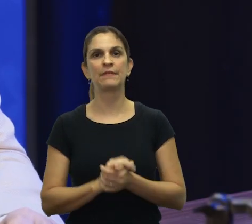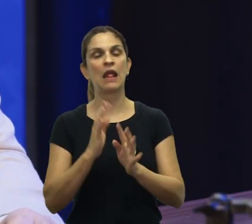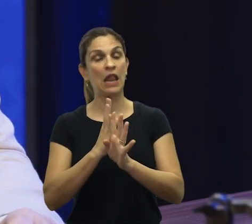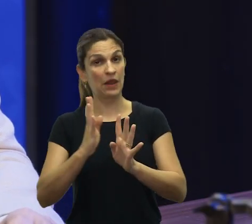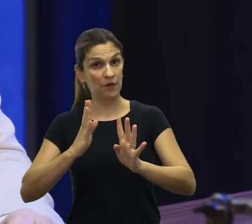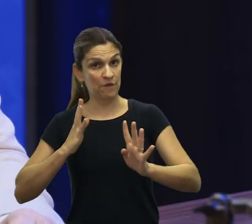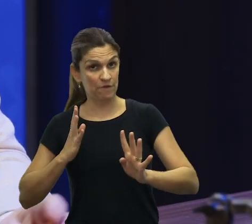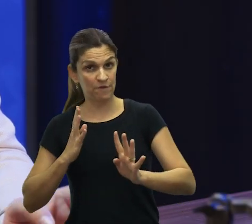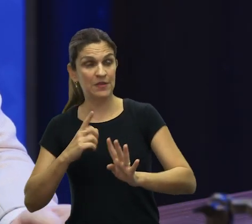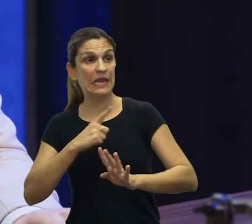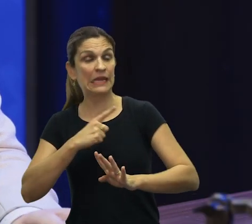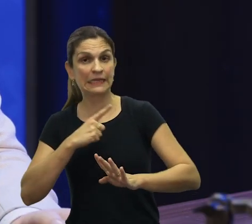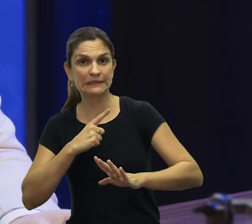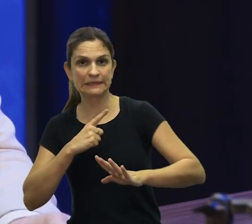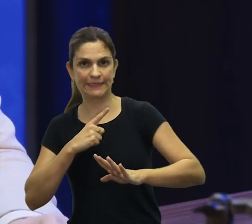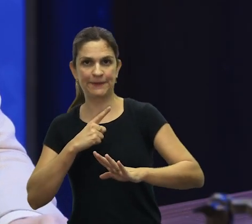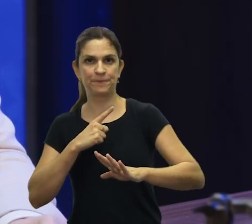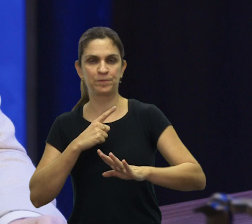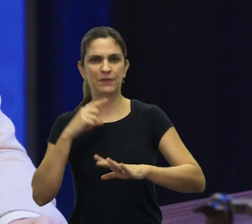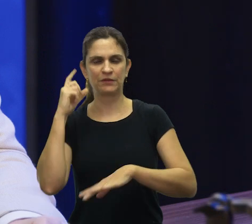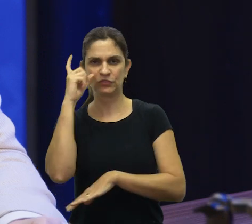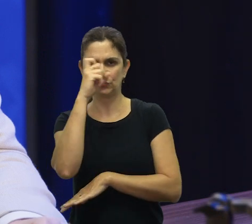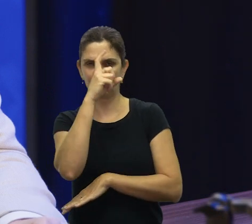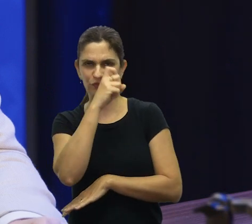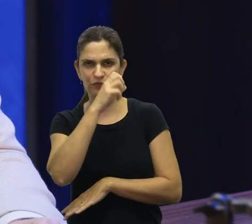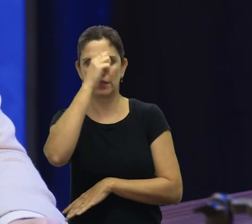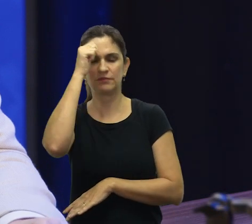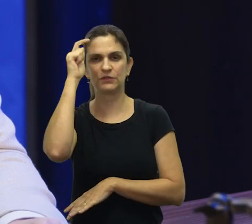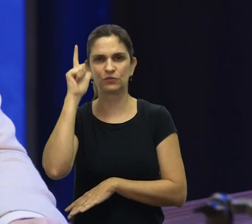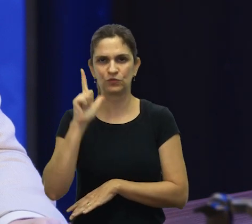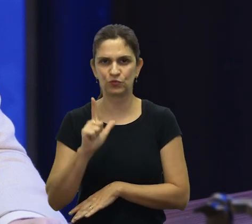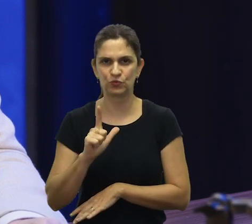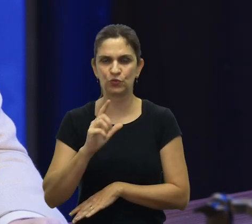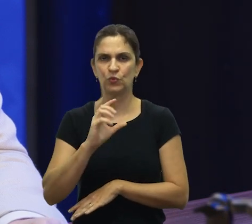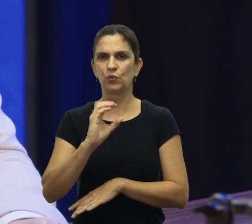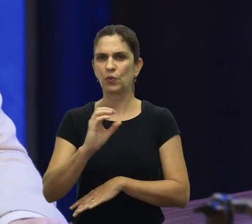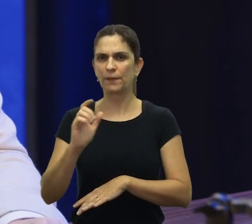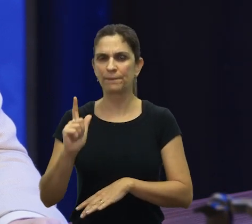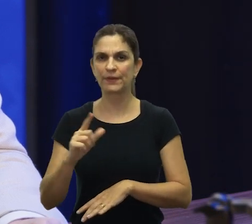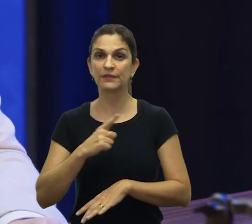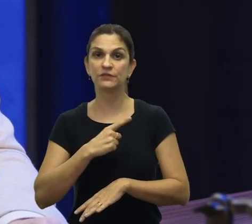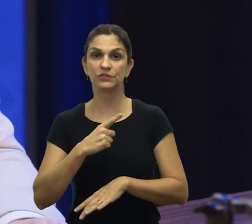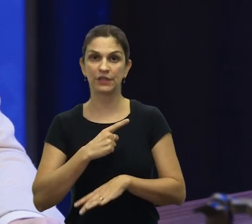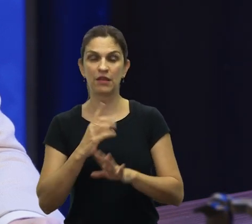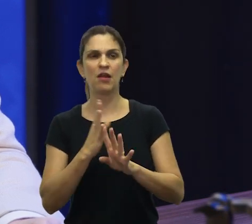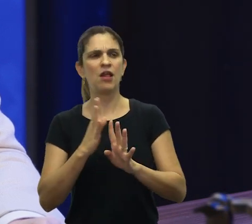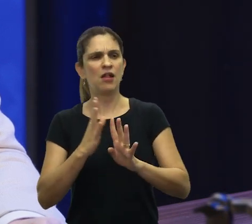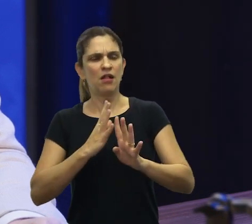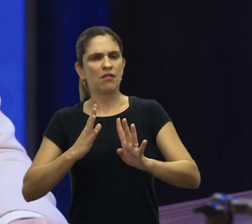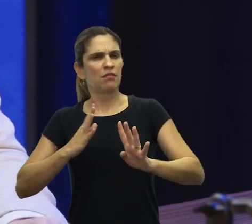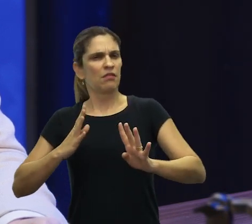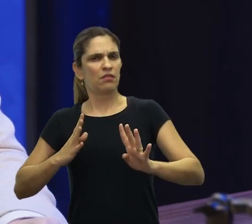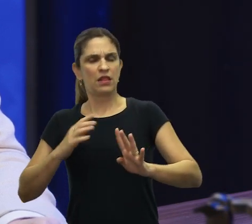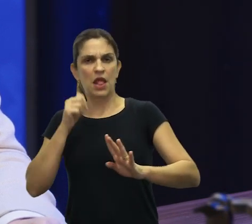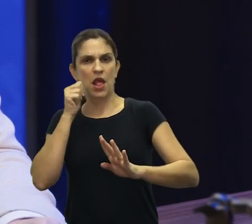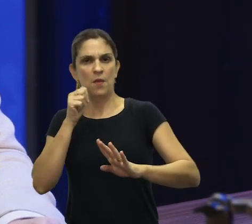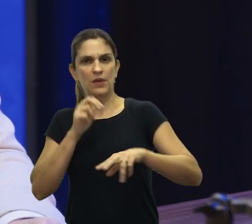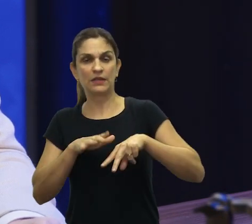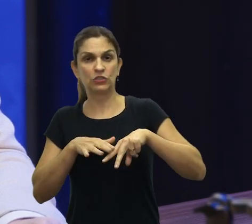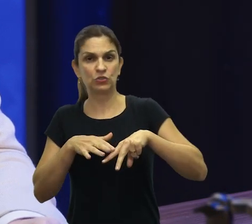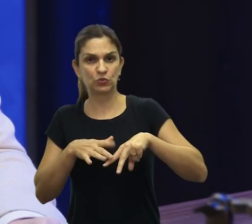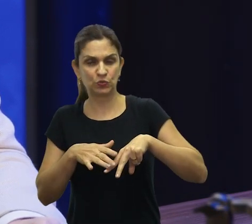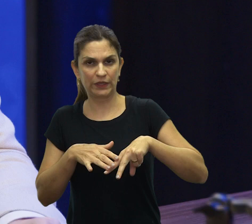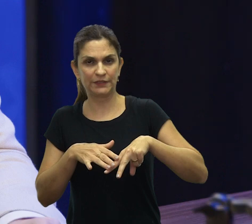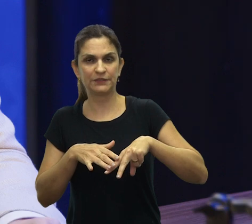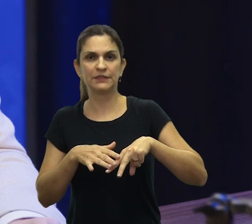uma fila de espera, é uma dificuldade ainda aqui em Campo Grande, o Mato Grosso do Sul, é uma das filas que precisam ser resolvidas. As pacientes